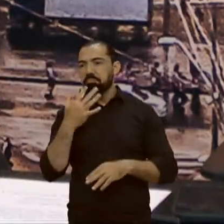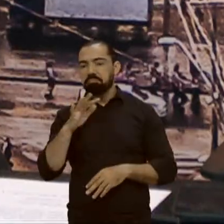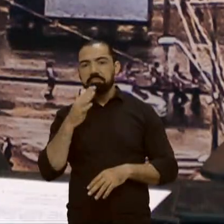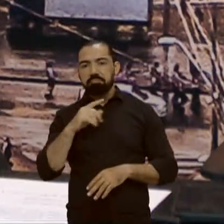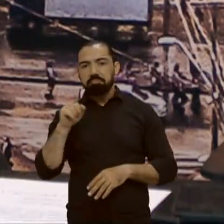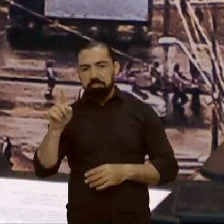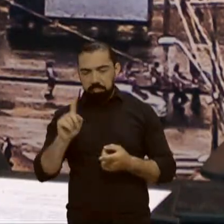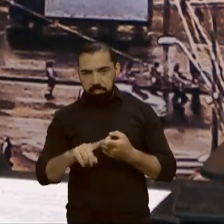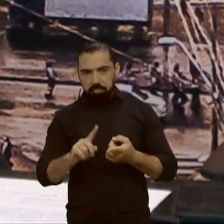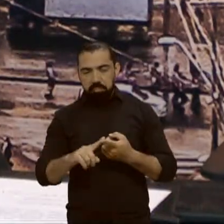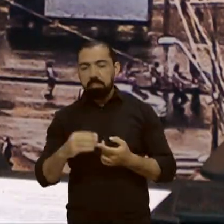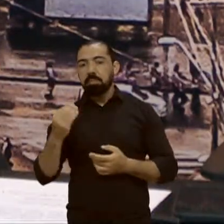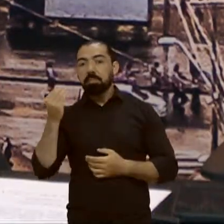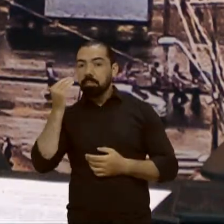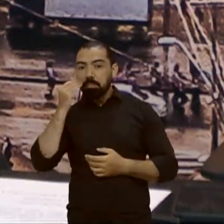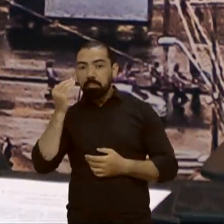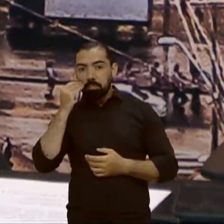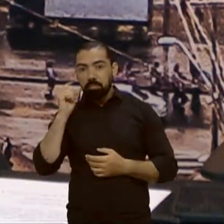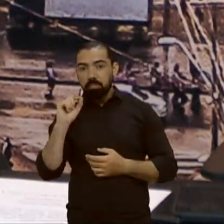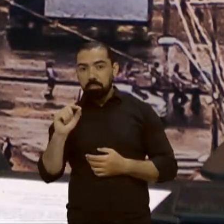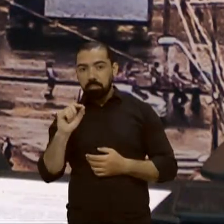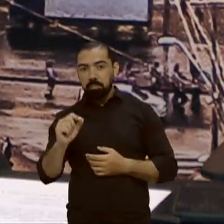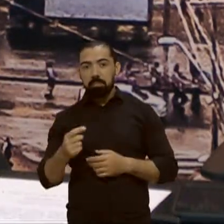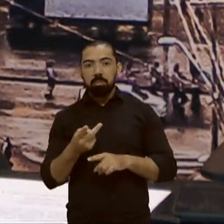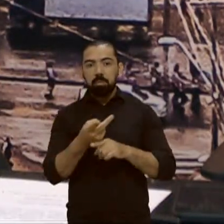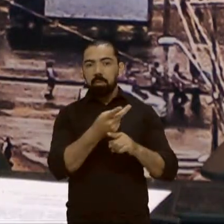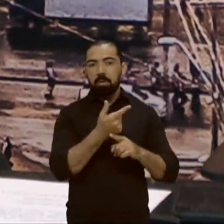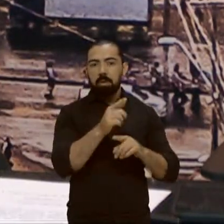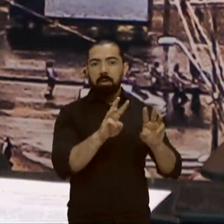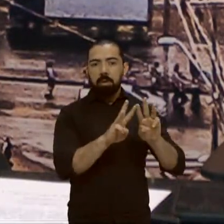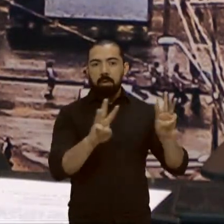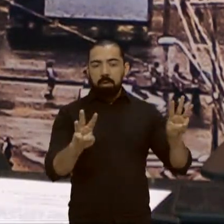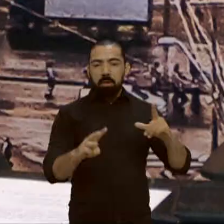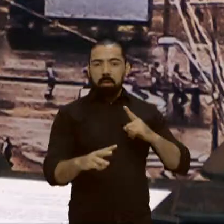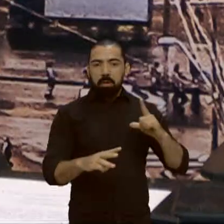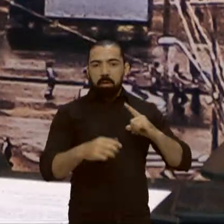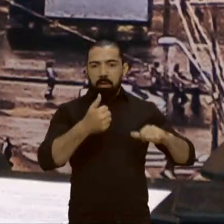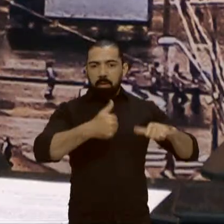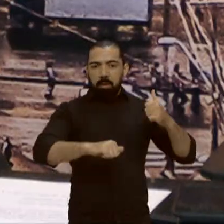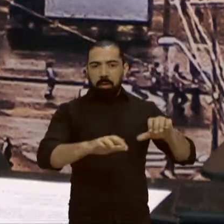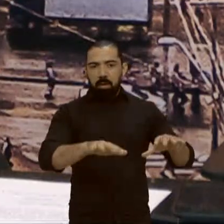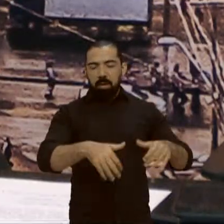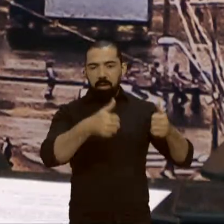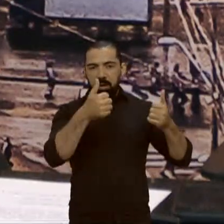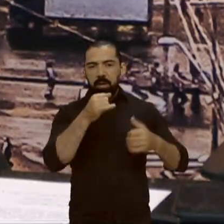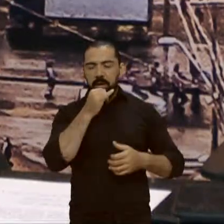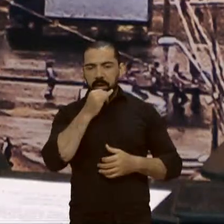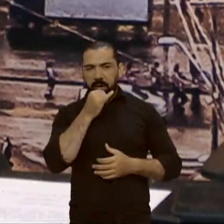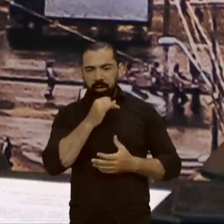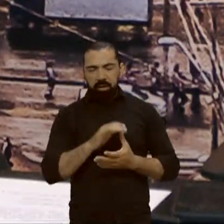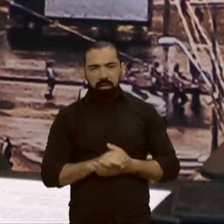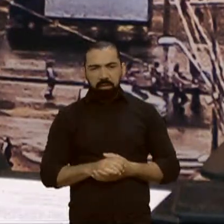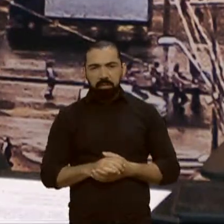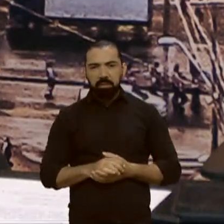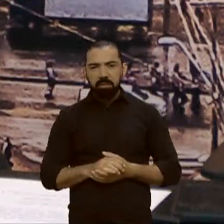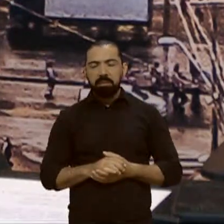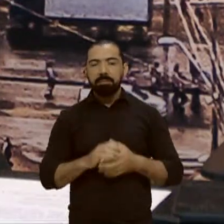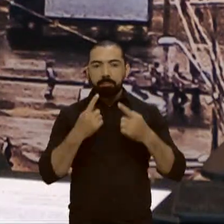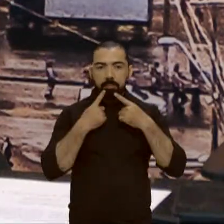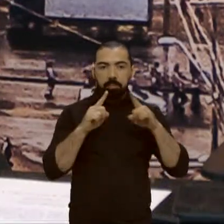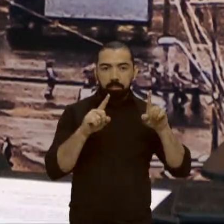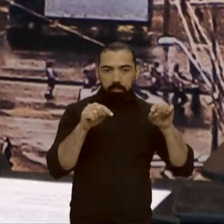desconhecidos, procurar em sites como de avaliação, como o Reclame